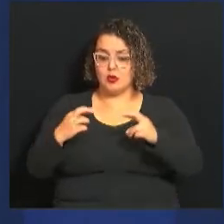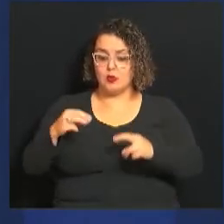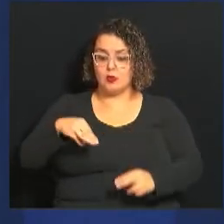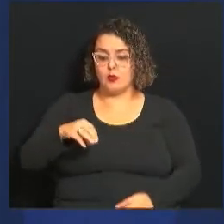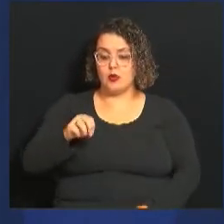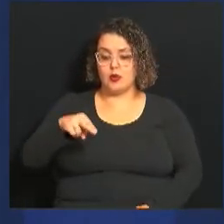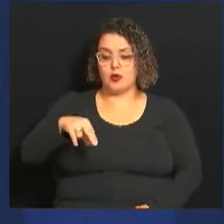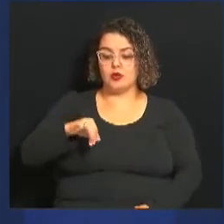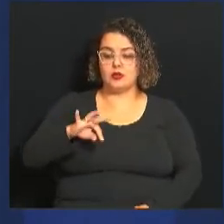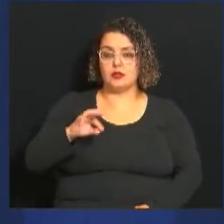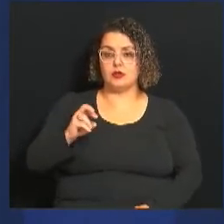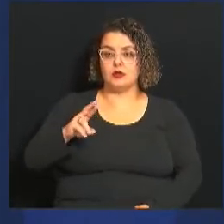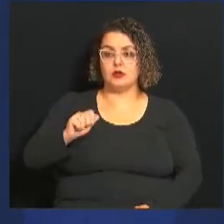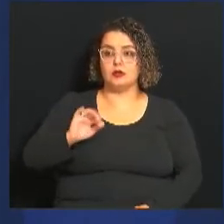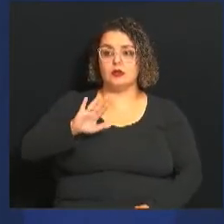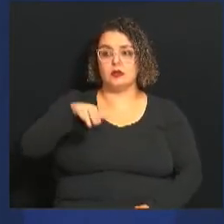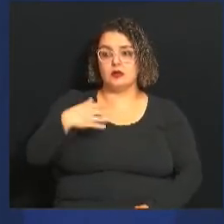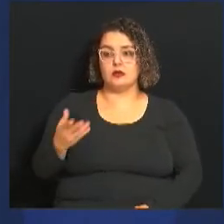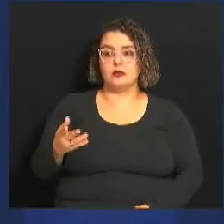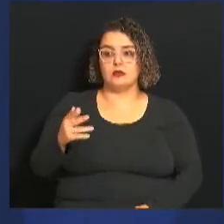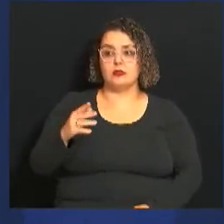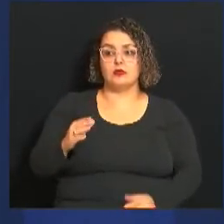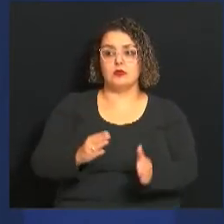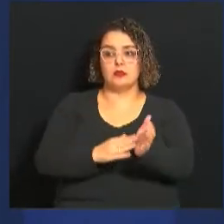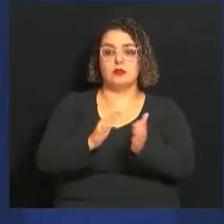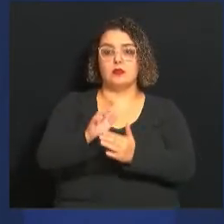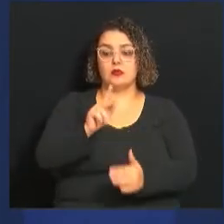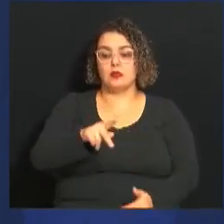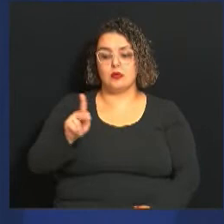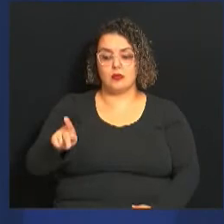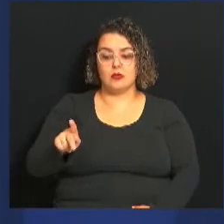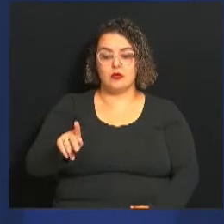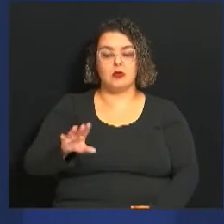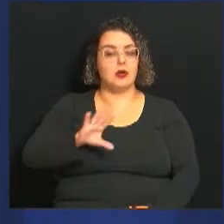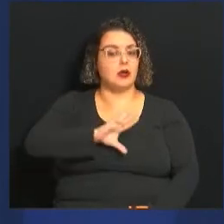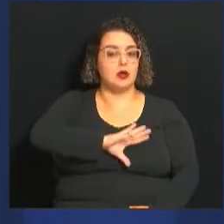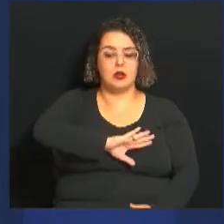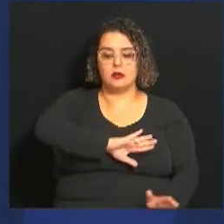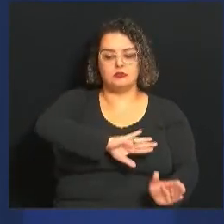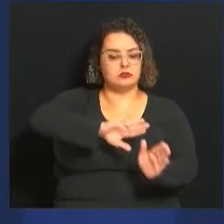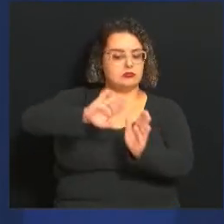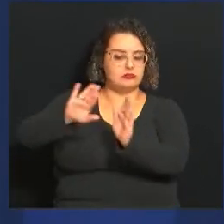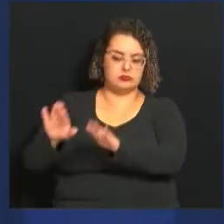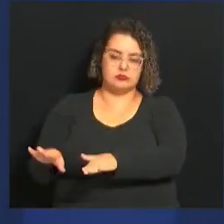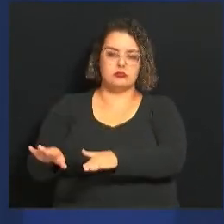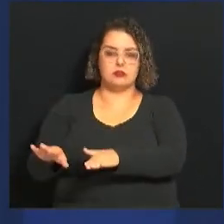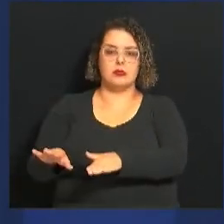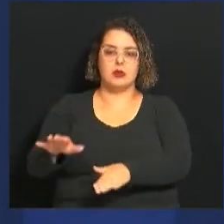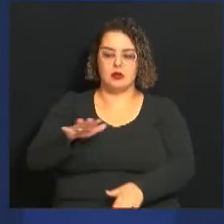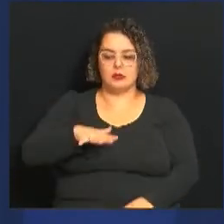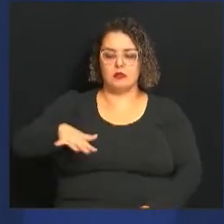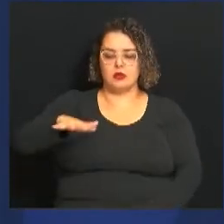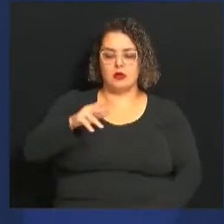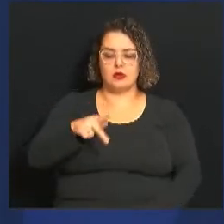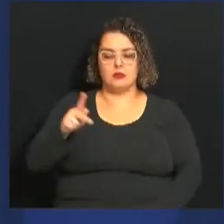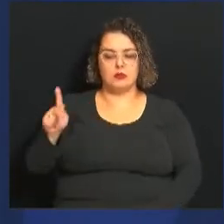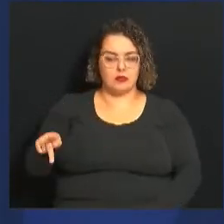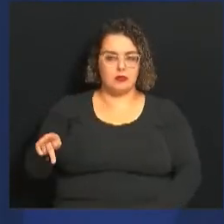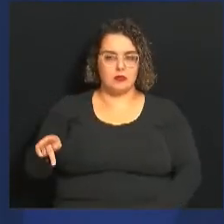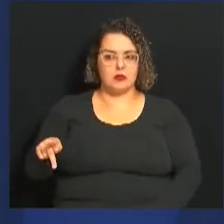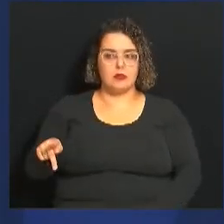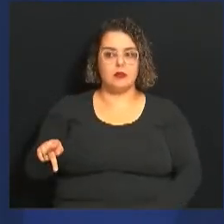para professor, elas saem, né, da área de monitoras e vai para a área de